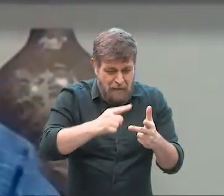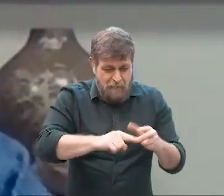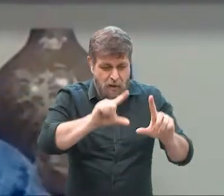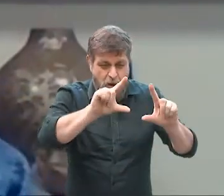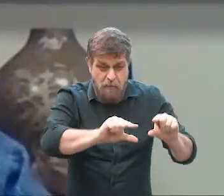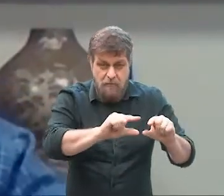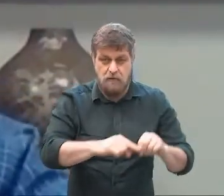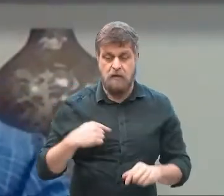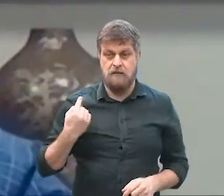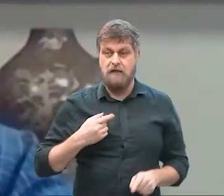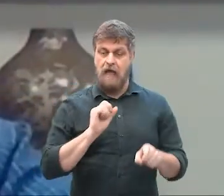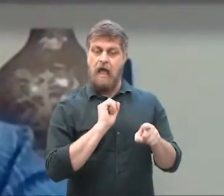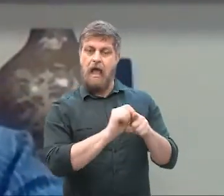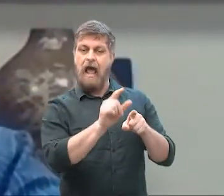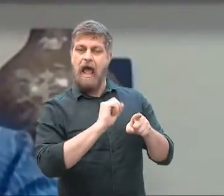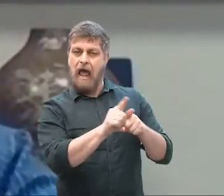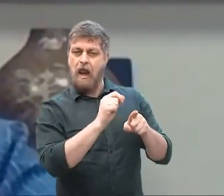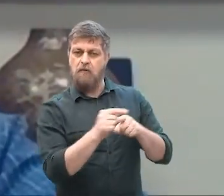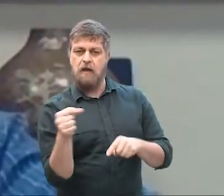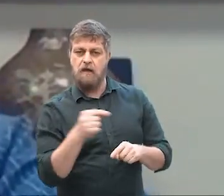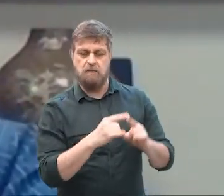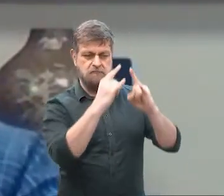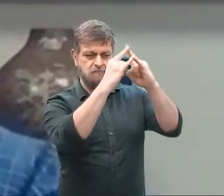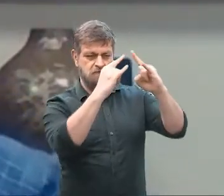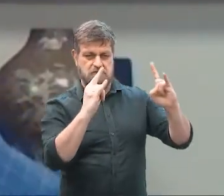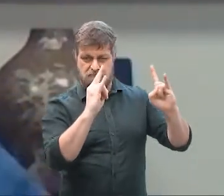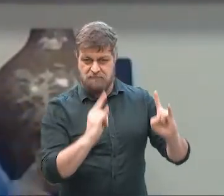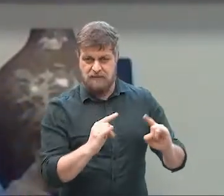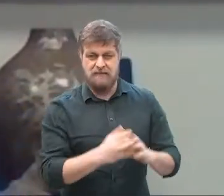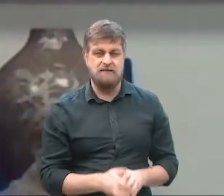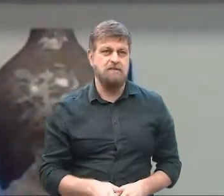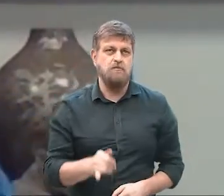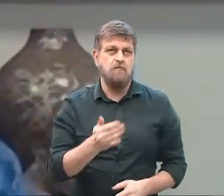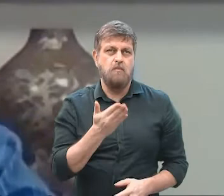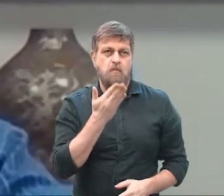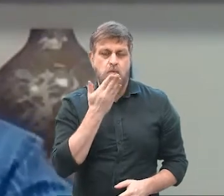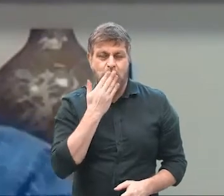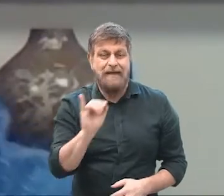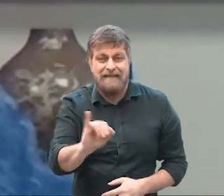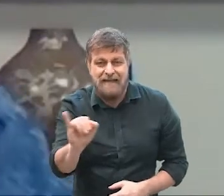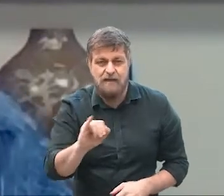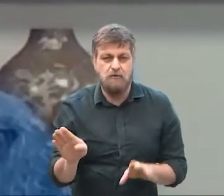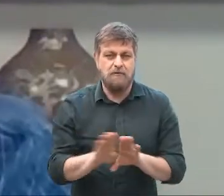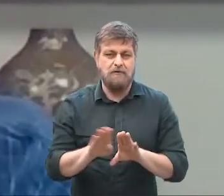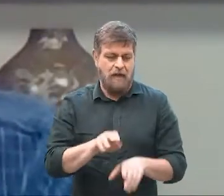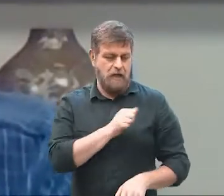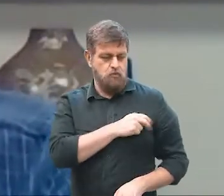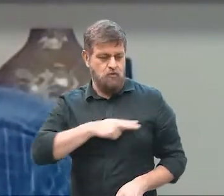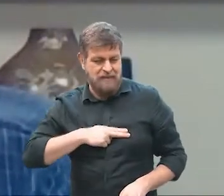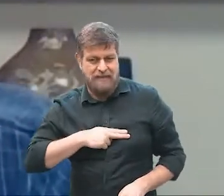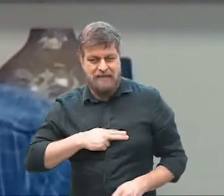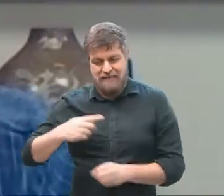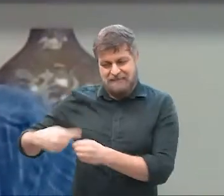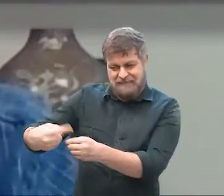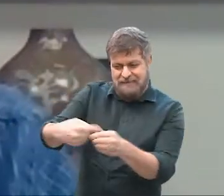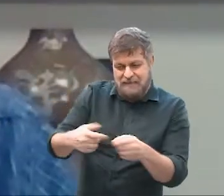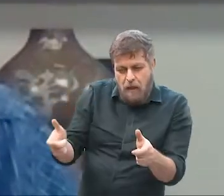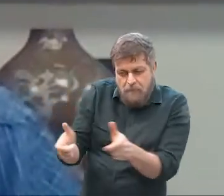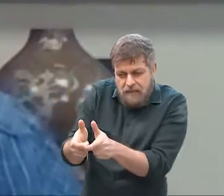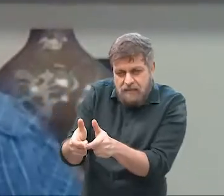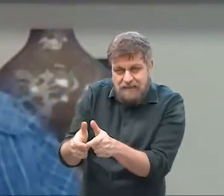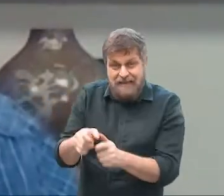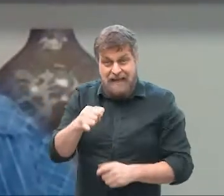Ao invés de alugar um imóvel em Indaiatuba, em Artur Nogueira, em Jaguariúna. Se